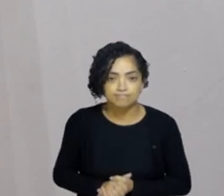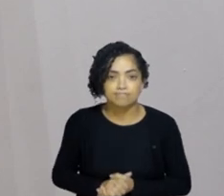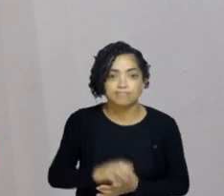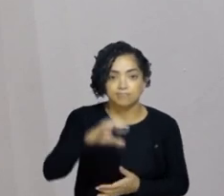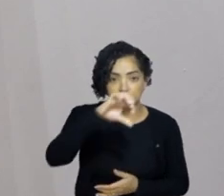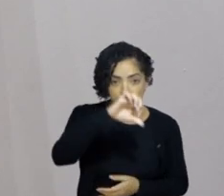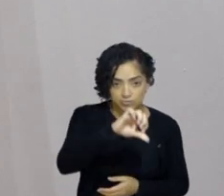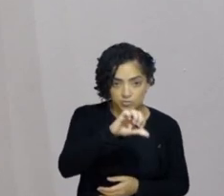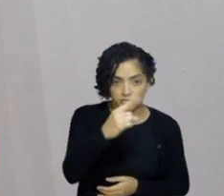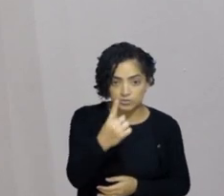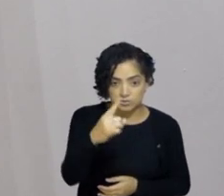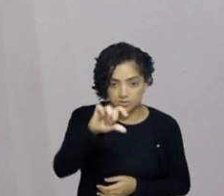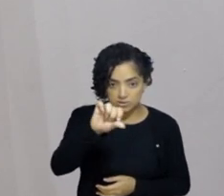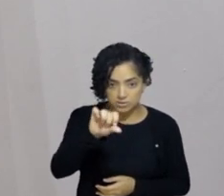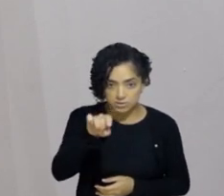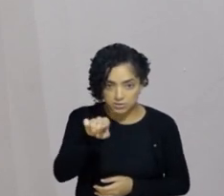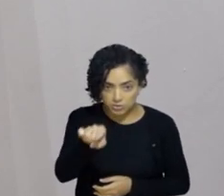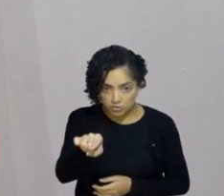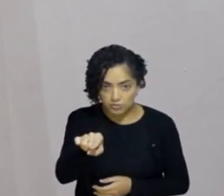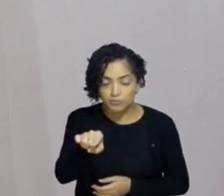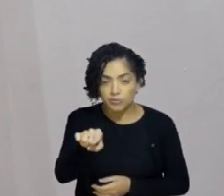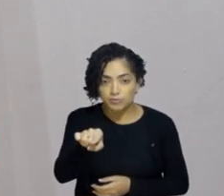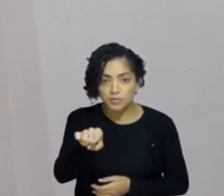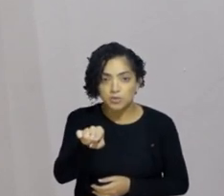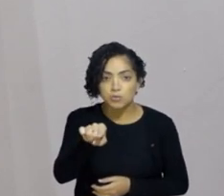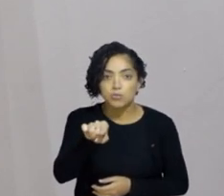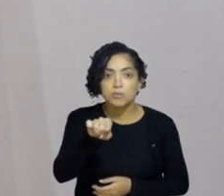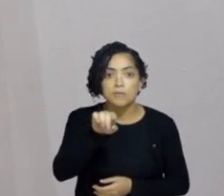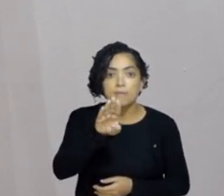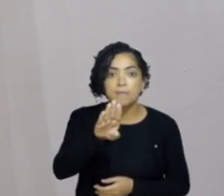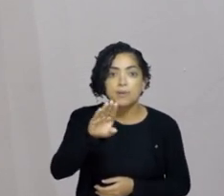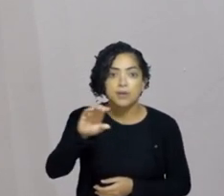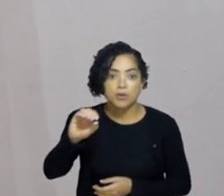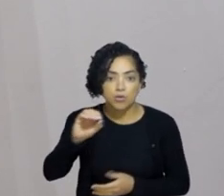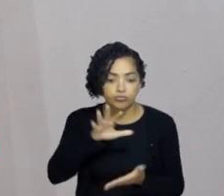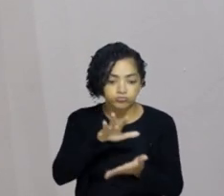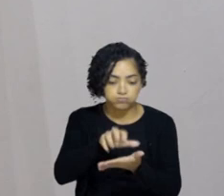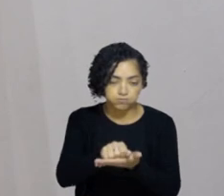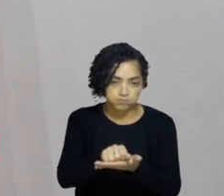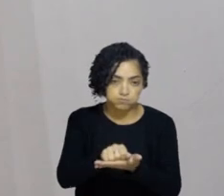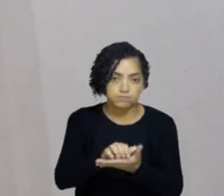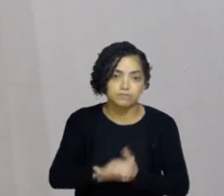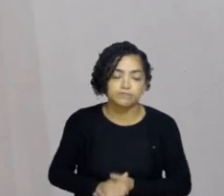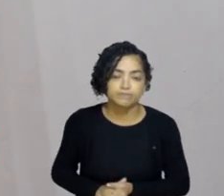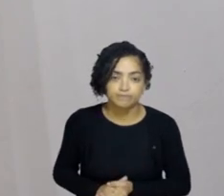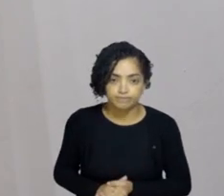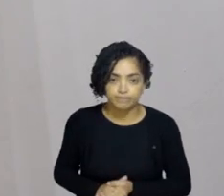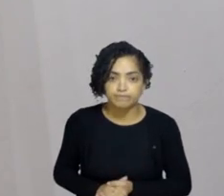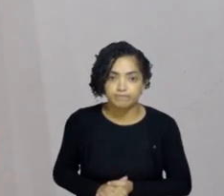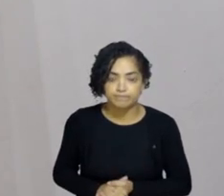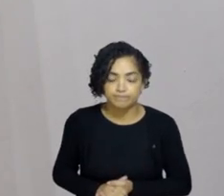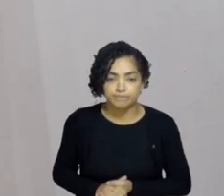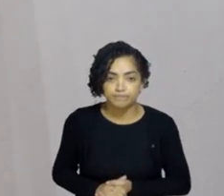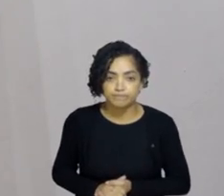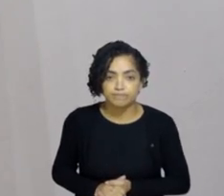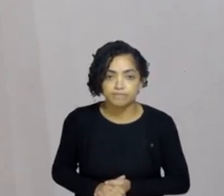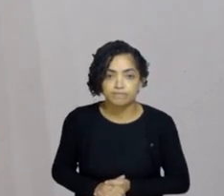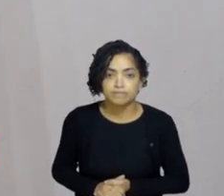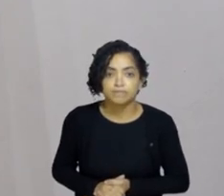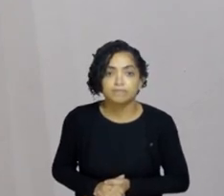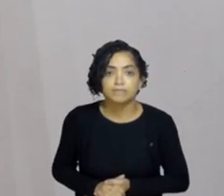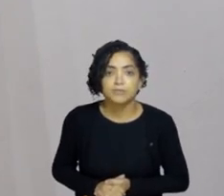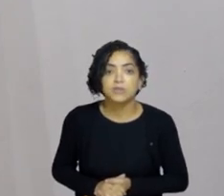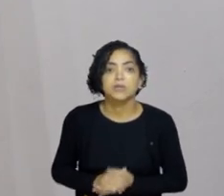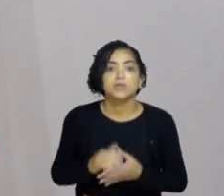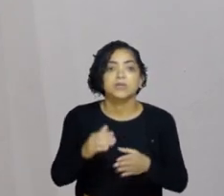919 mil boletins de ocorrência registrados, deputado Mário Mota. Passaram, Sorato, por